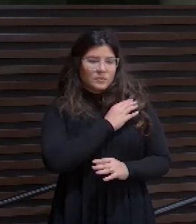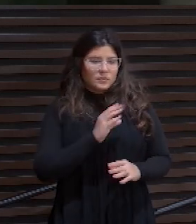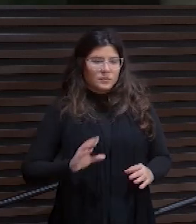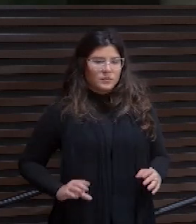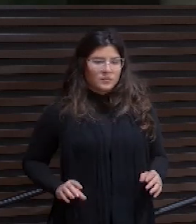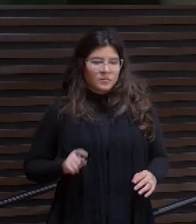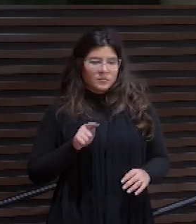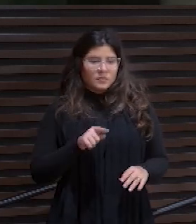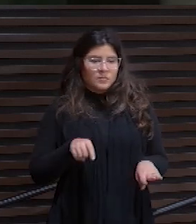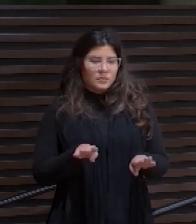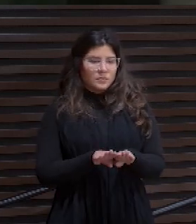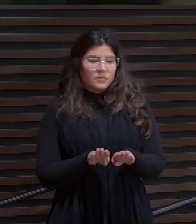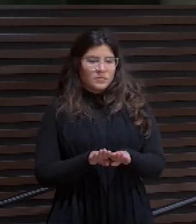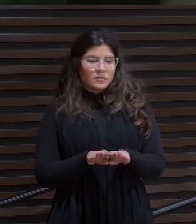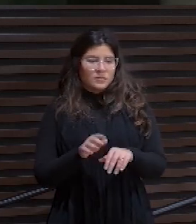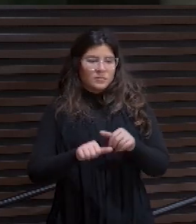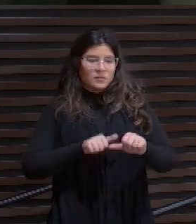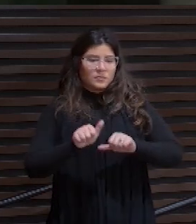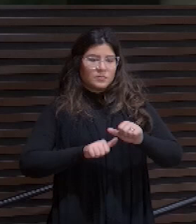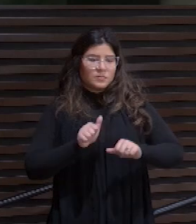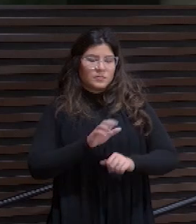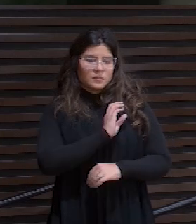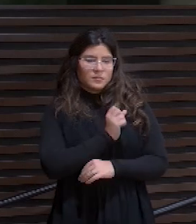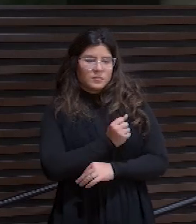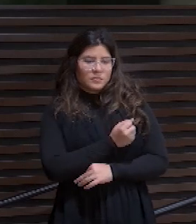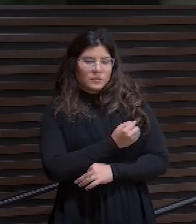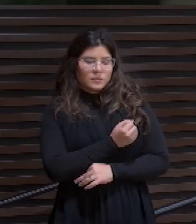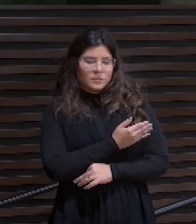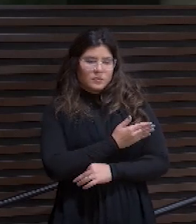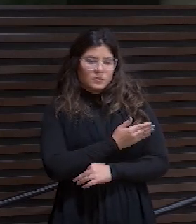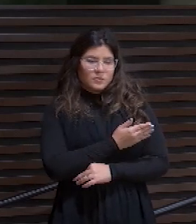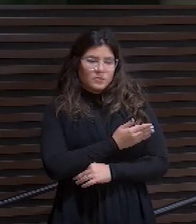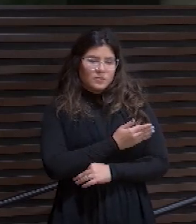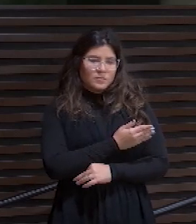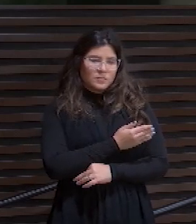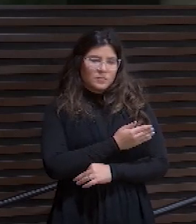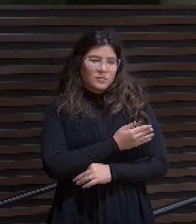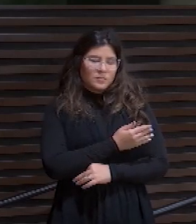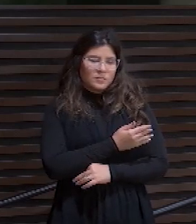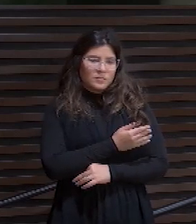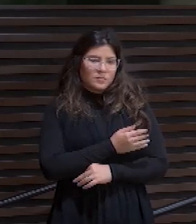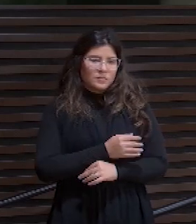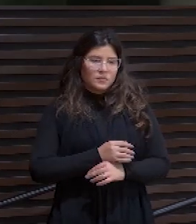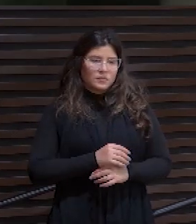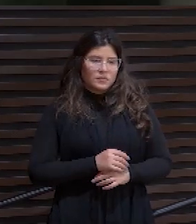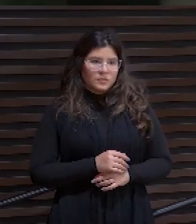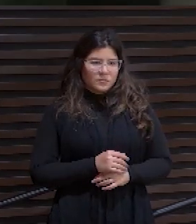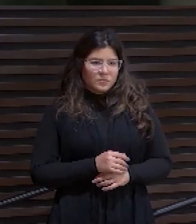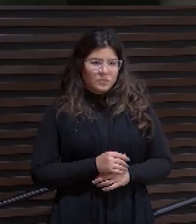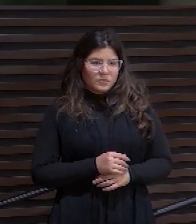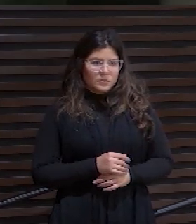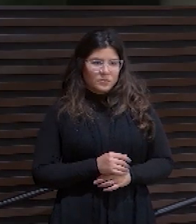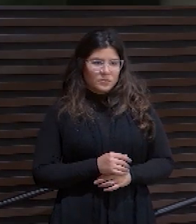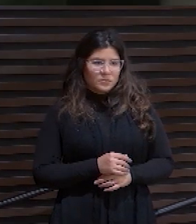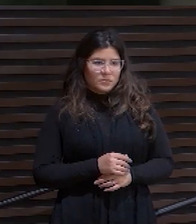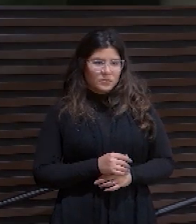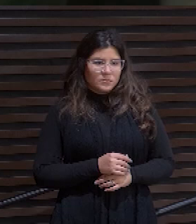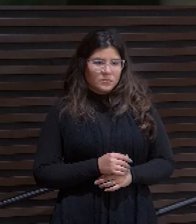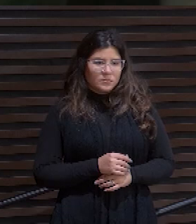circuncidados, não por intermédio de mãos, mas no despojamento do corpo da carne, que é a circuncisão de